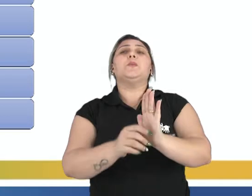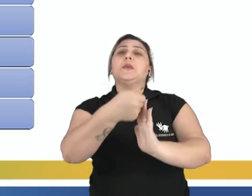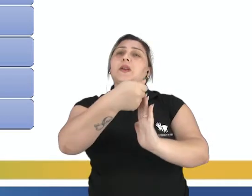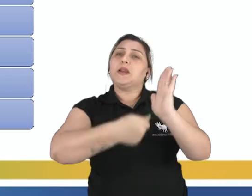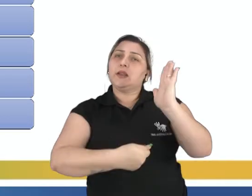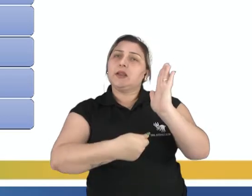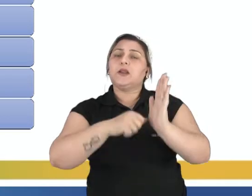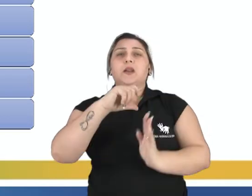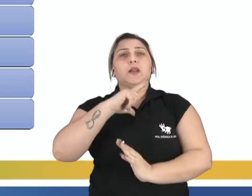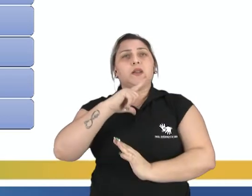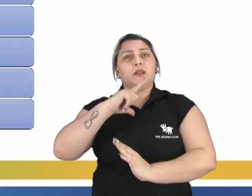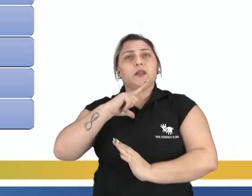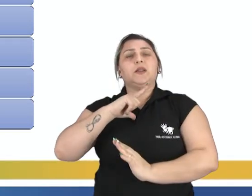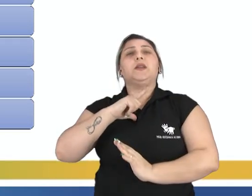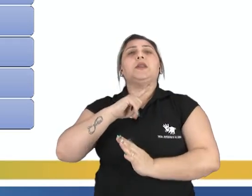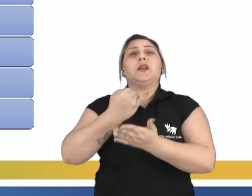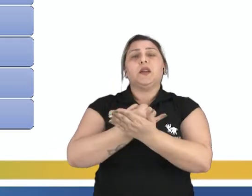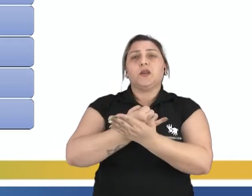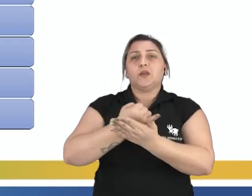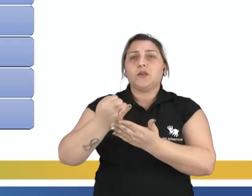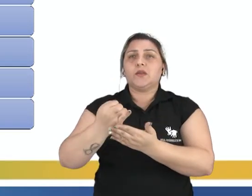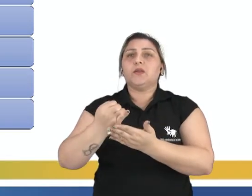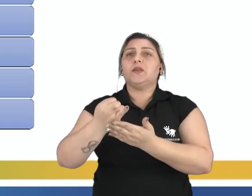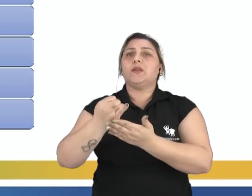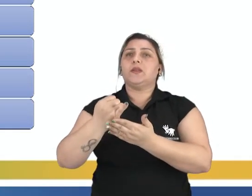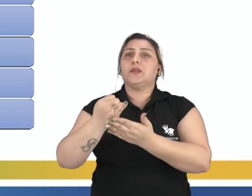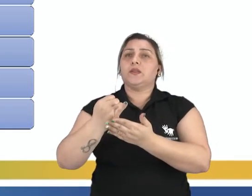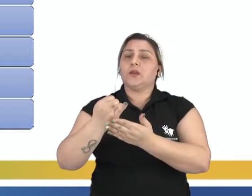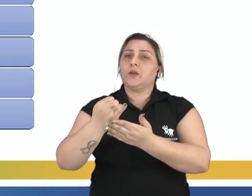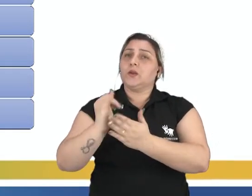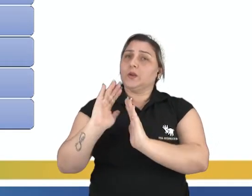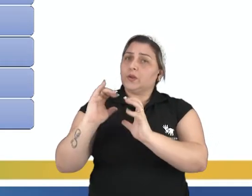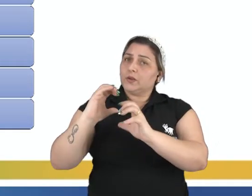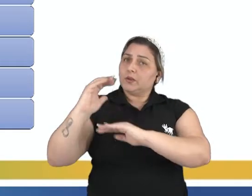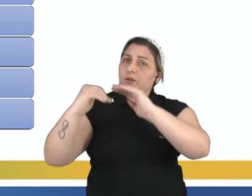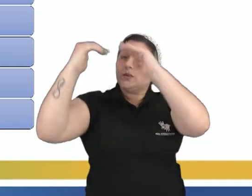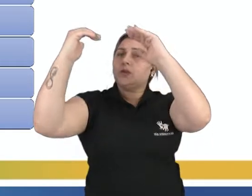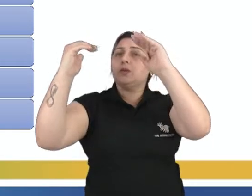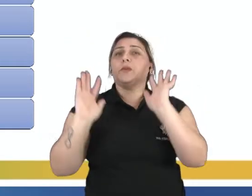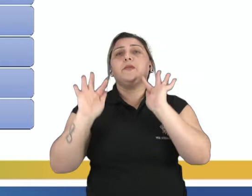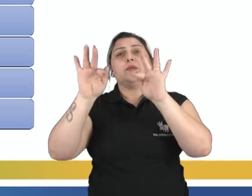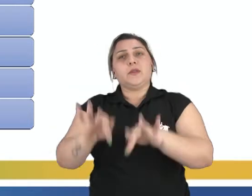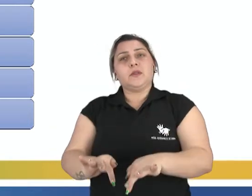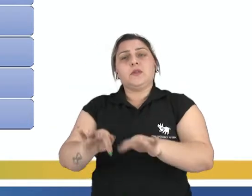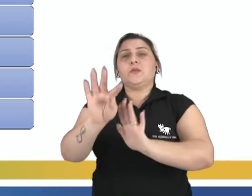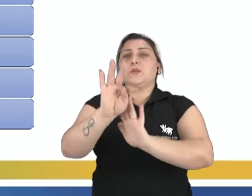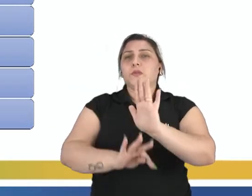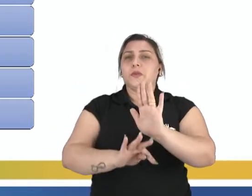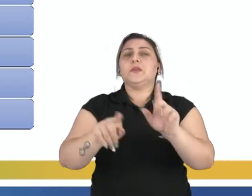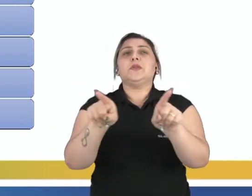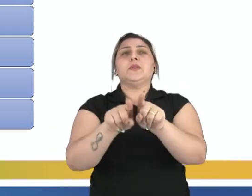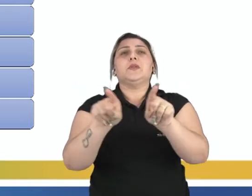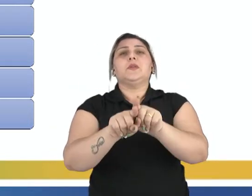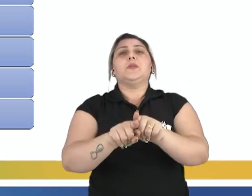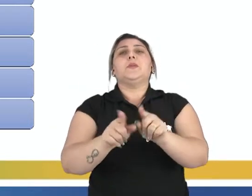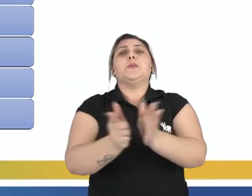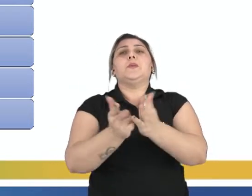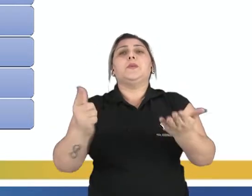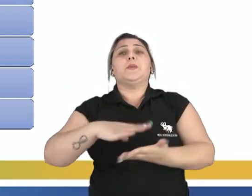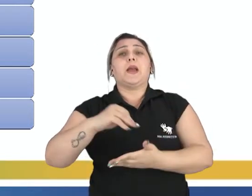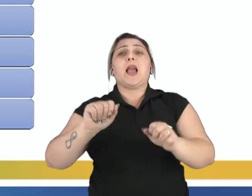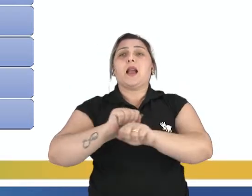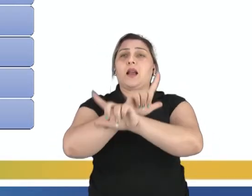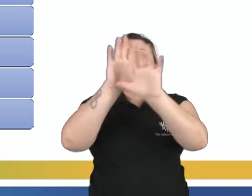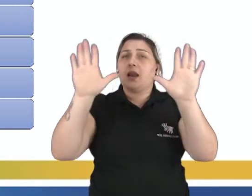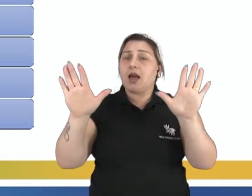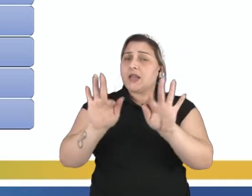redação, né, que ela tem introdução, desenvolvimento, conclusão, ela é em prosa. Assim é o texto jornalístico também, tá? Ela deve ser